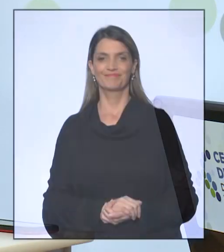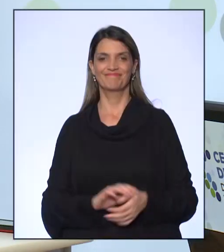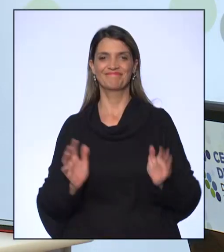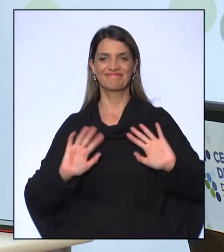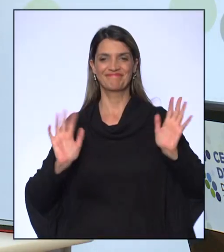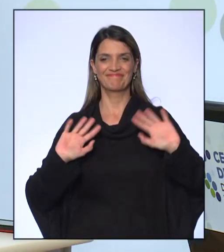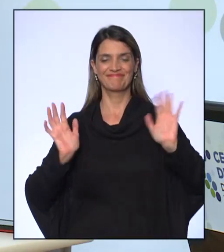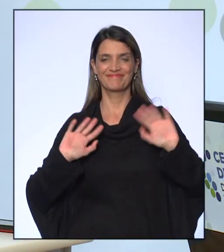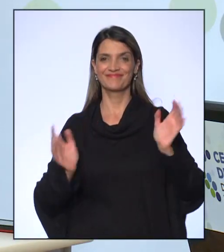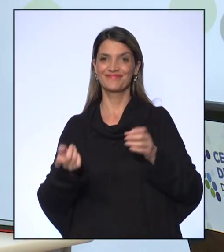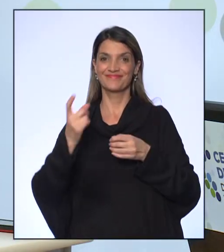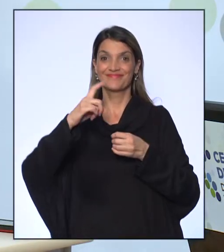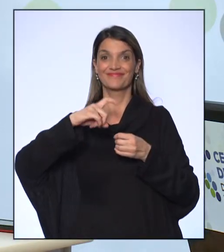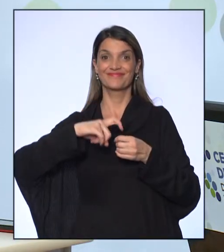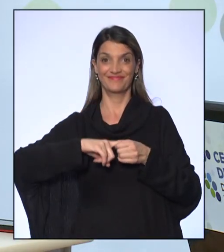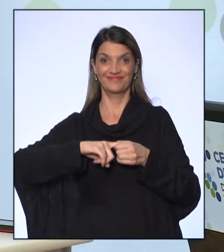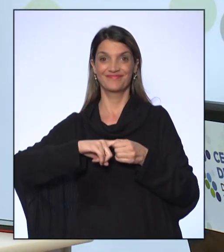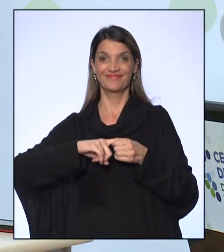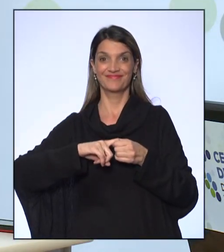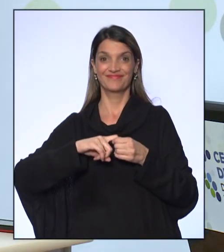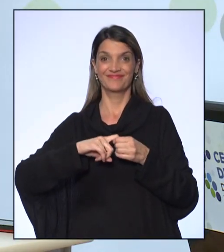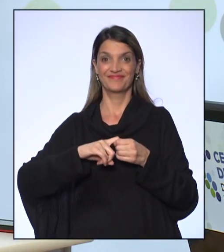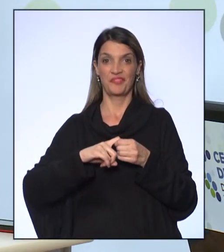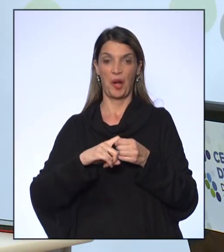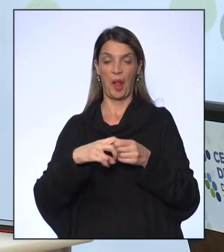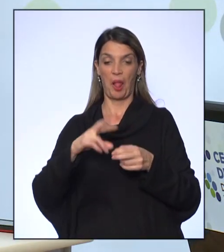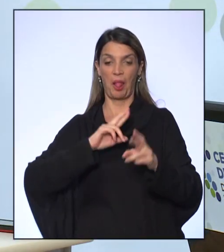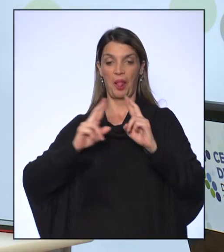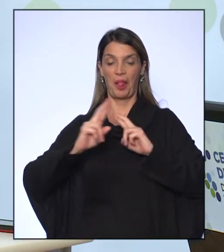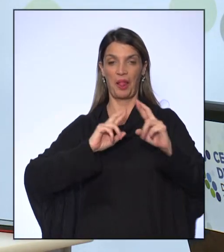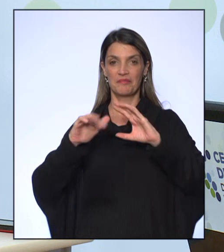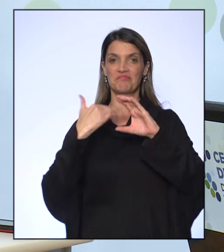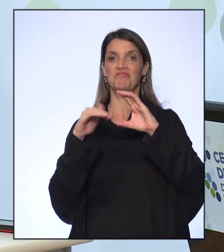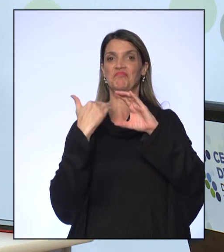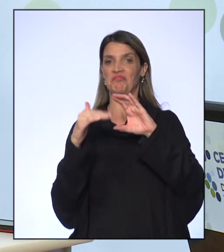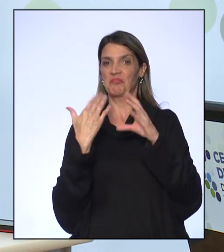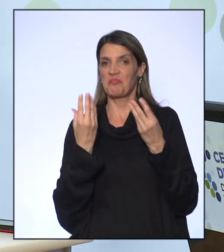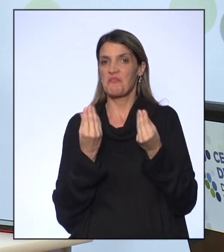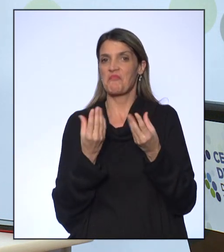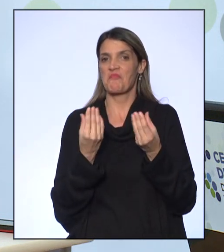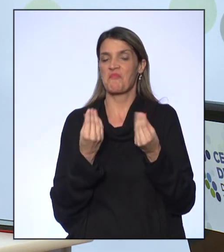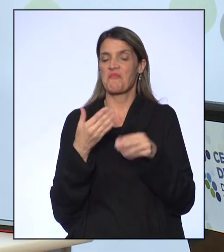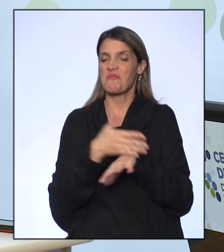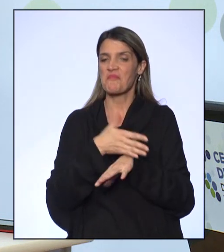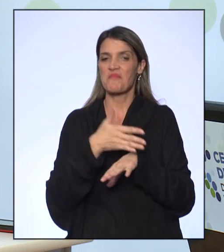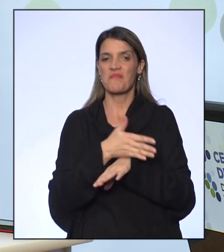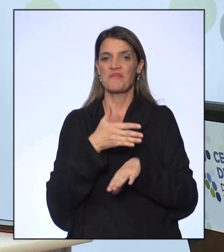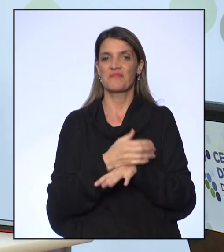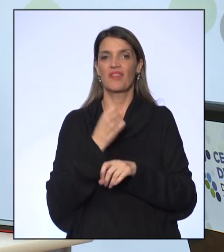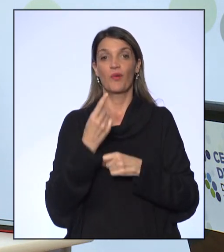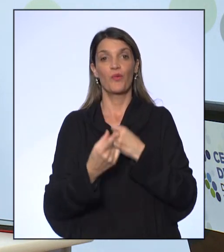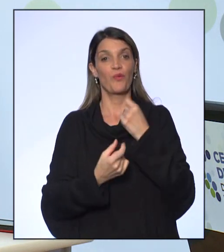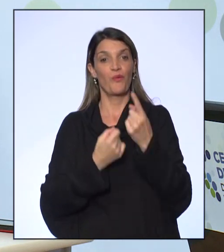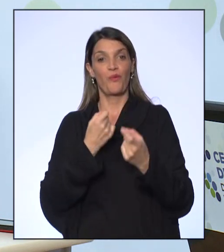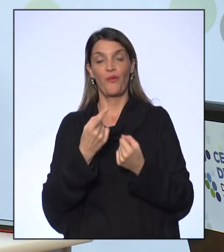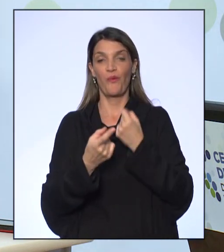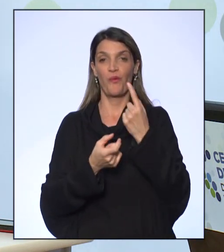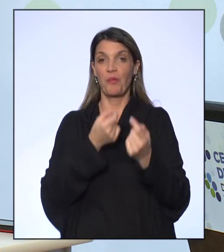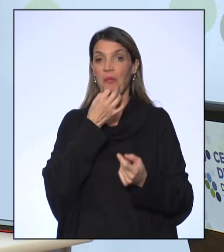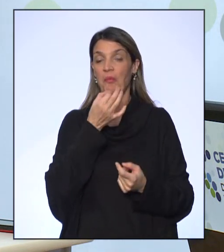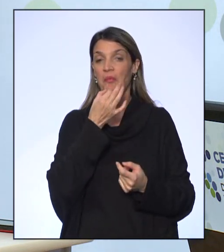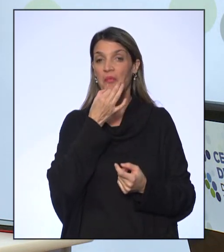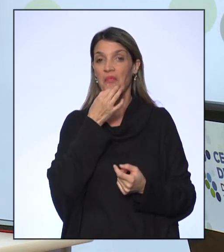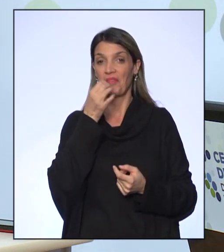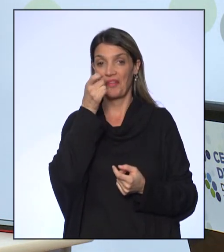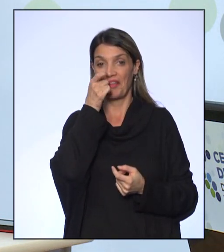Olá, pessoal, estamos de volta. O chat, pessoal, está respondendo bastante. Alguns comentários interessantes que eu olhei aqui no